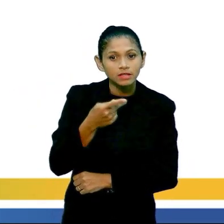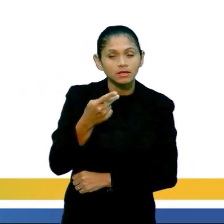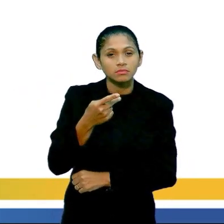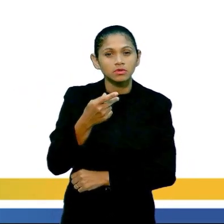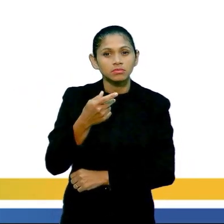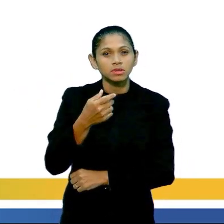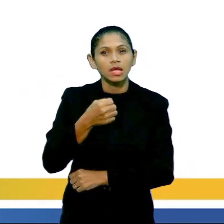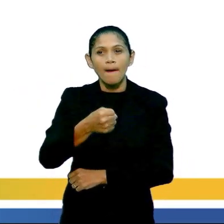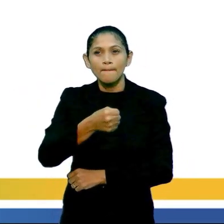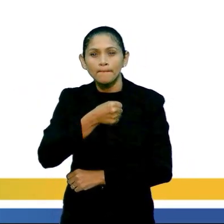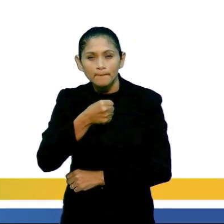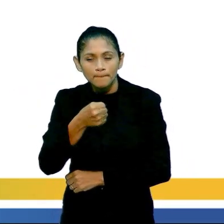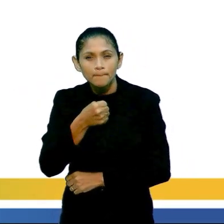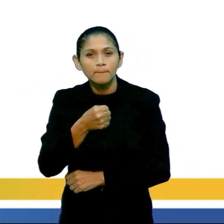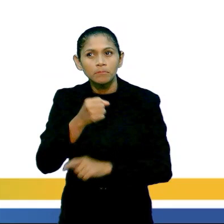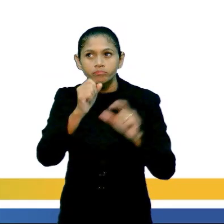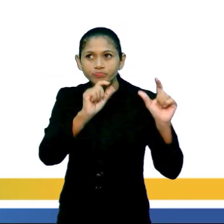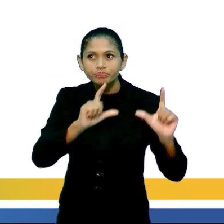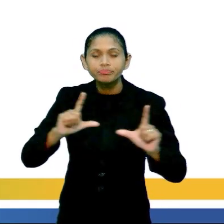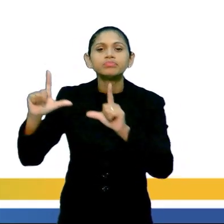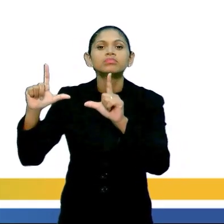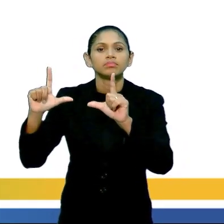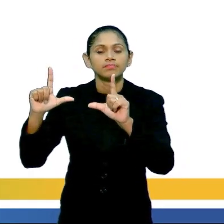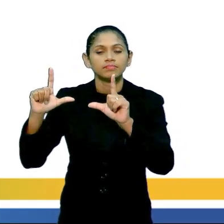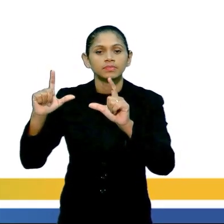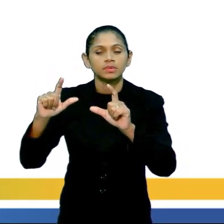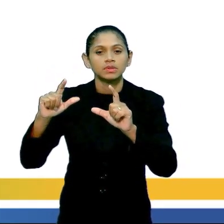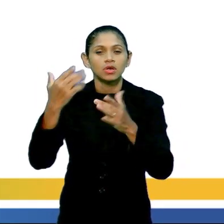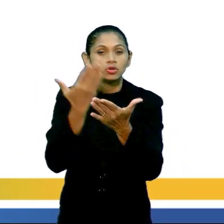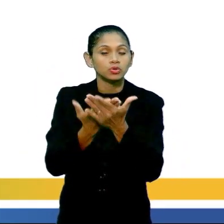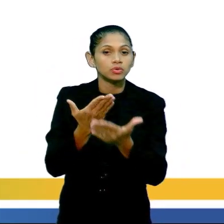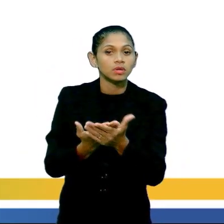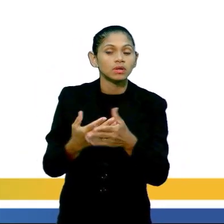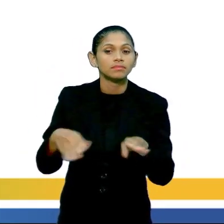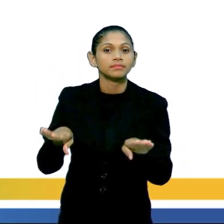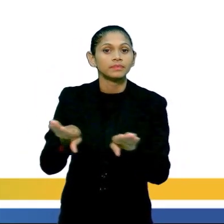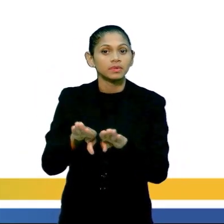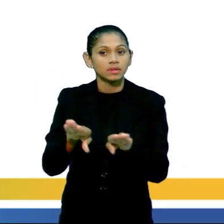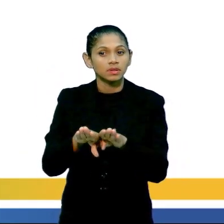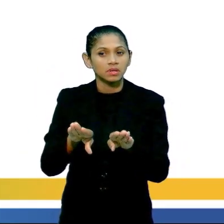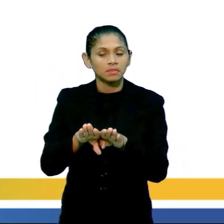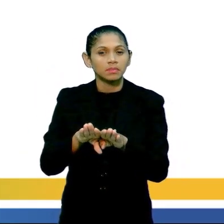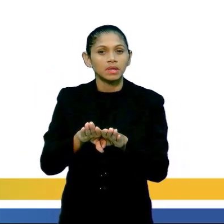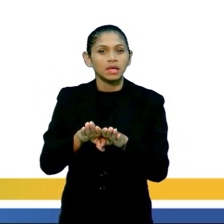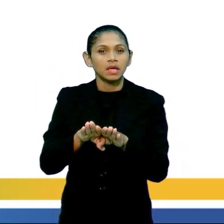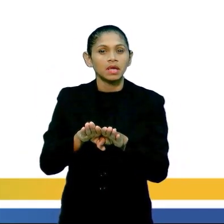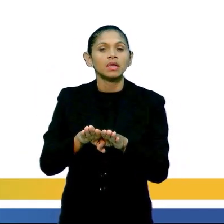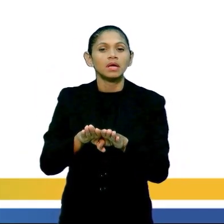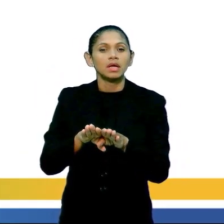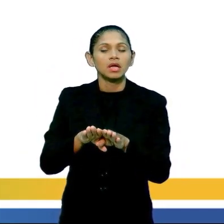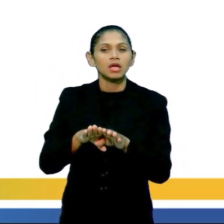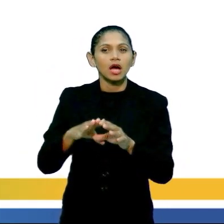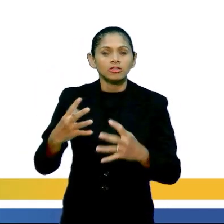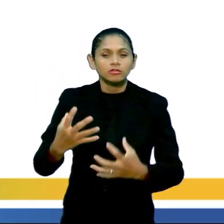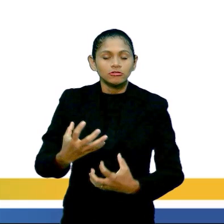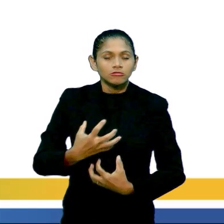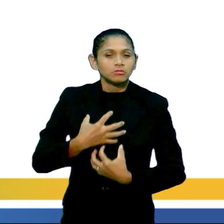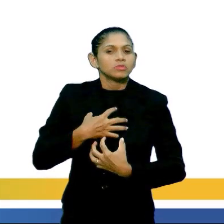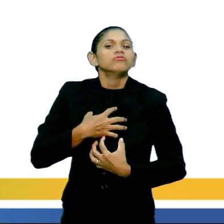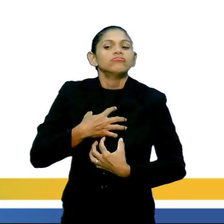apelativa, trabalhamos isso, né? Trabalhamos também a questão da função emotiva, né, de expressar os